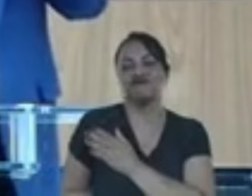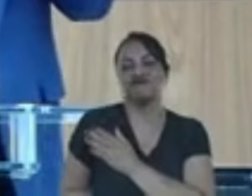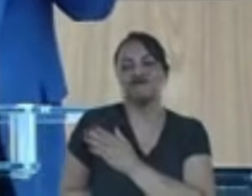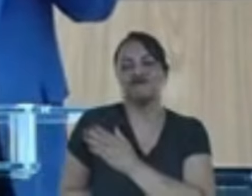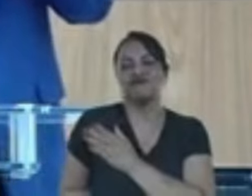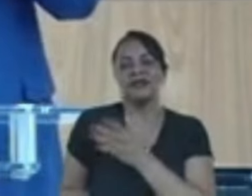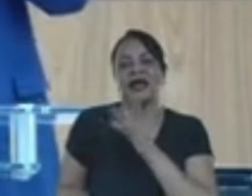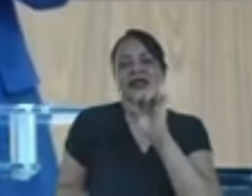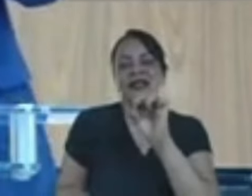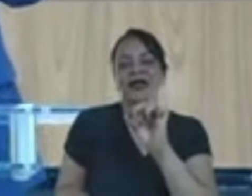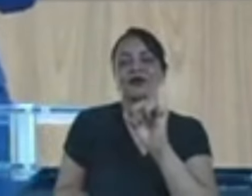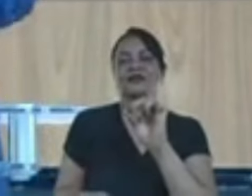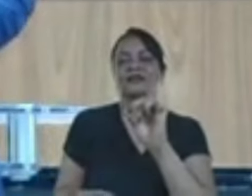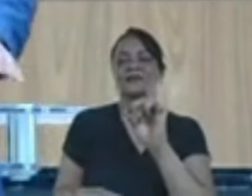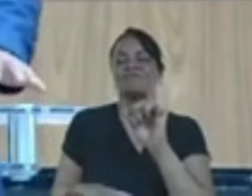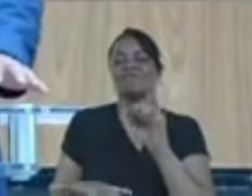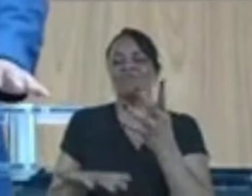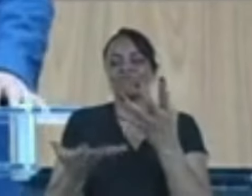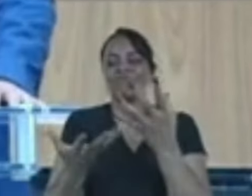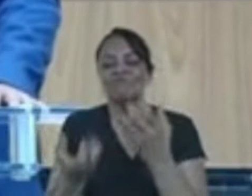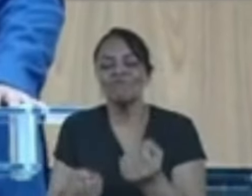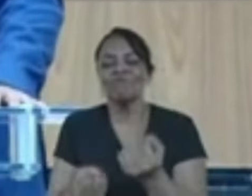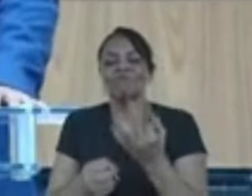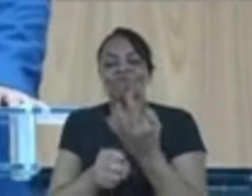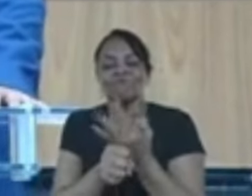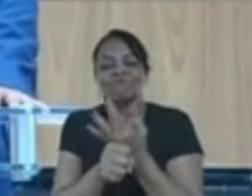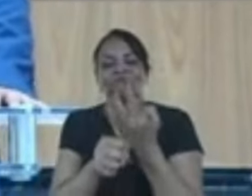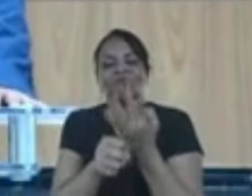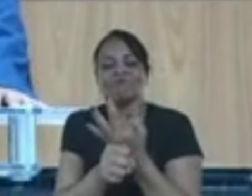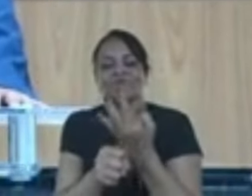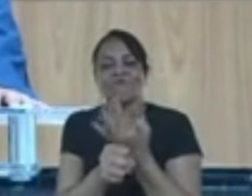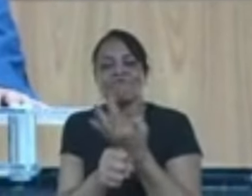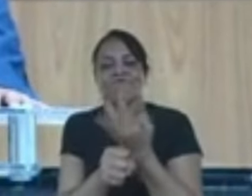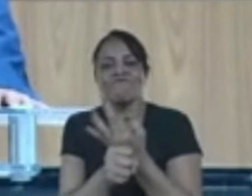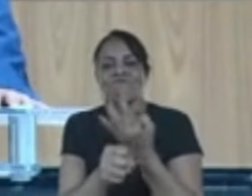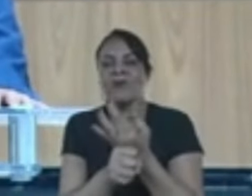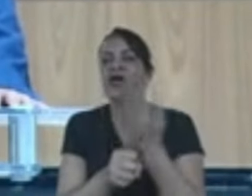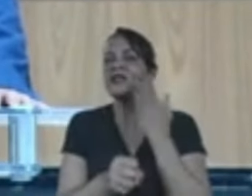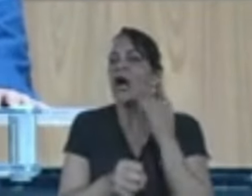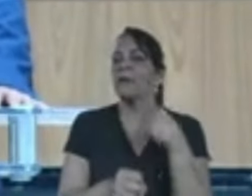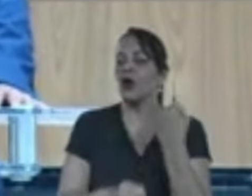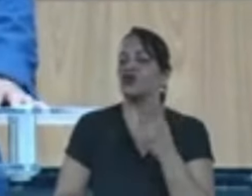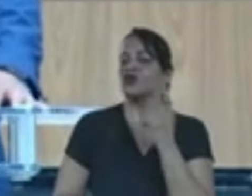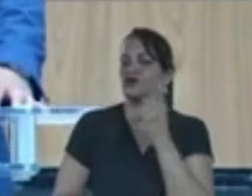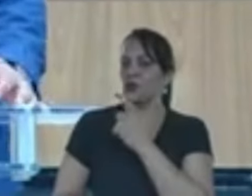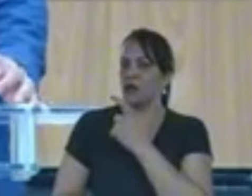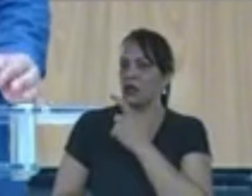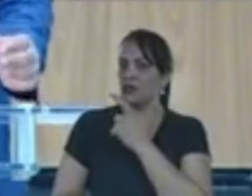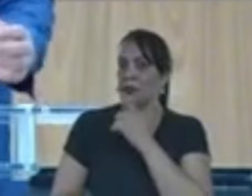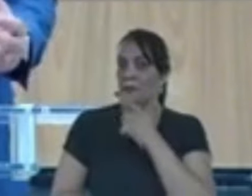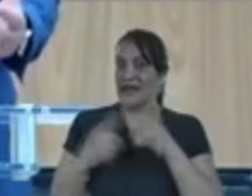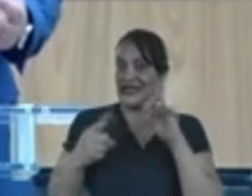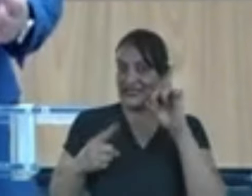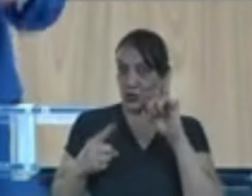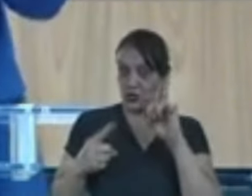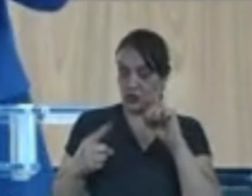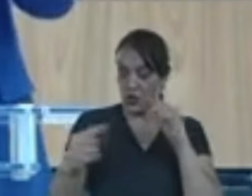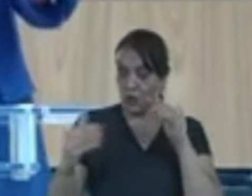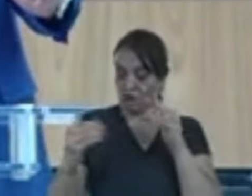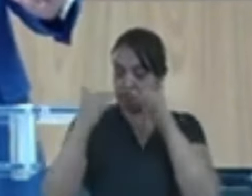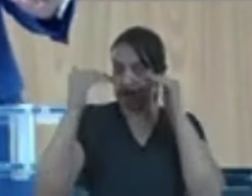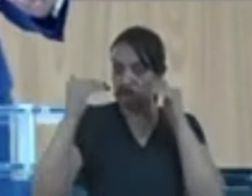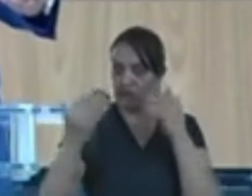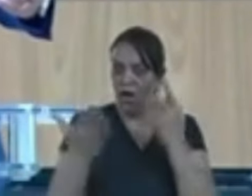nossas fragilidades, às dificuldades que nós temos, mas ele nunca é conivente com as coisas, ele sempre tenta nos